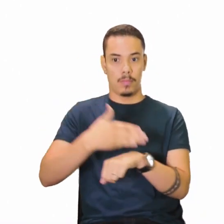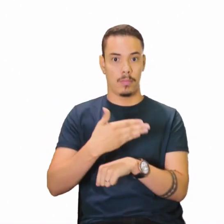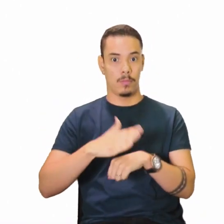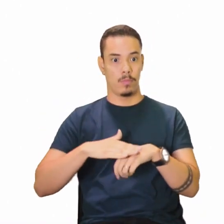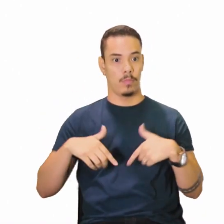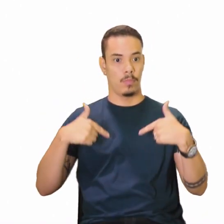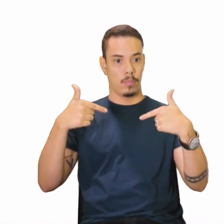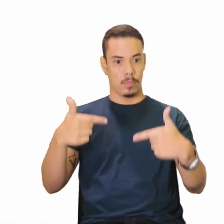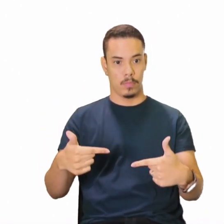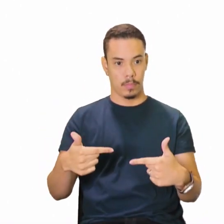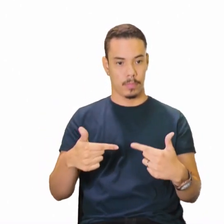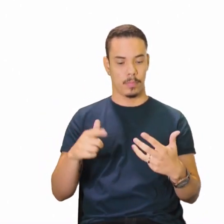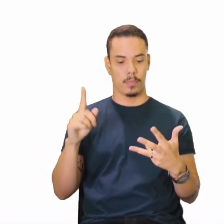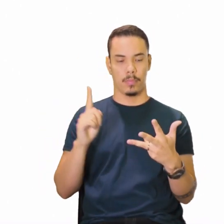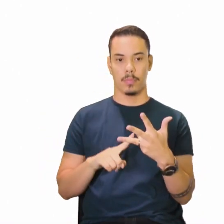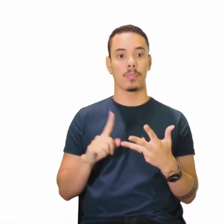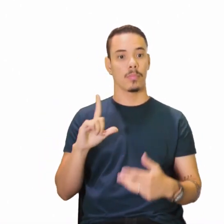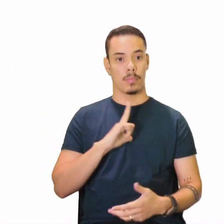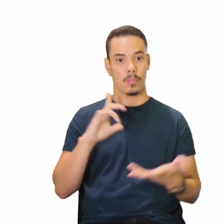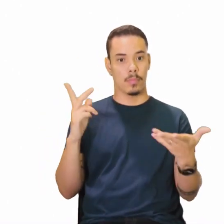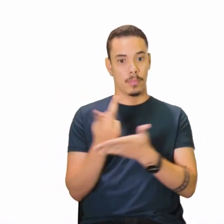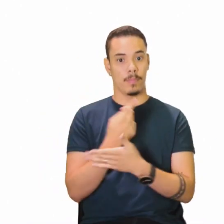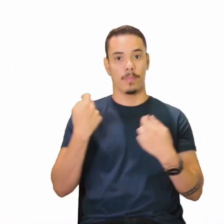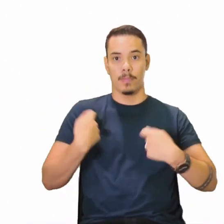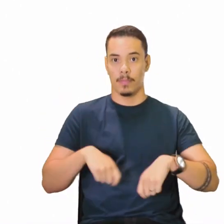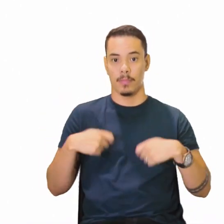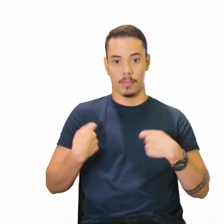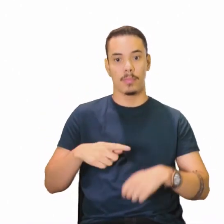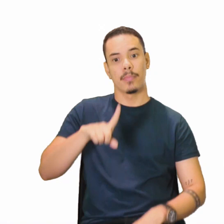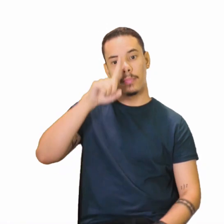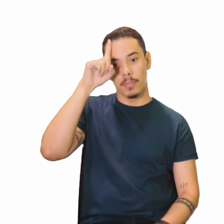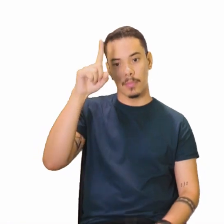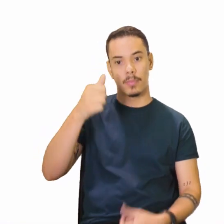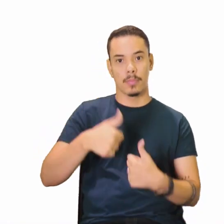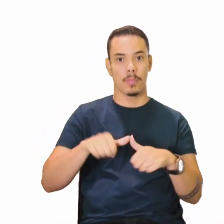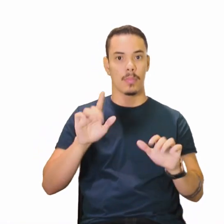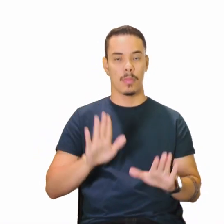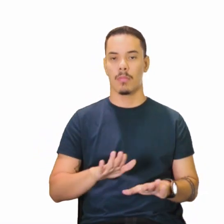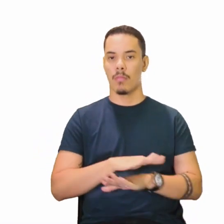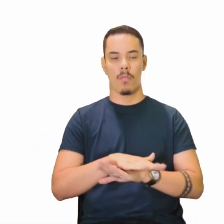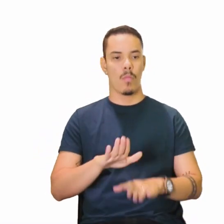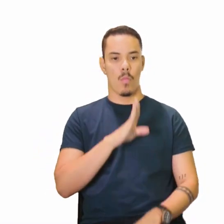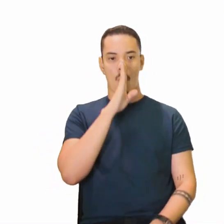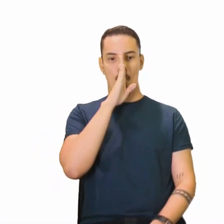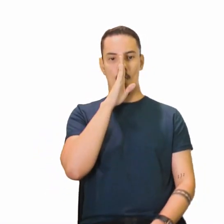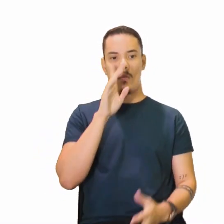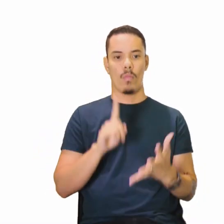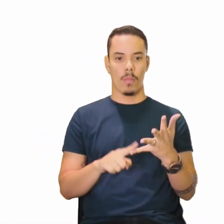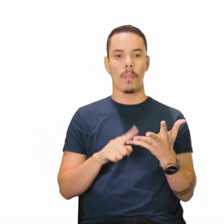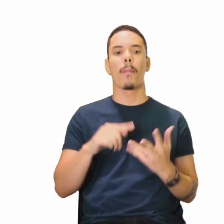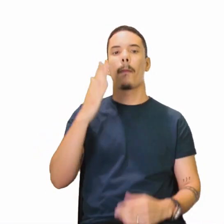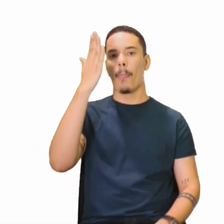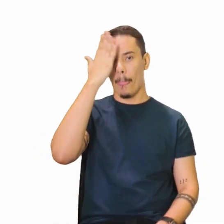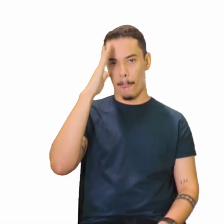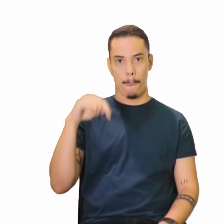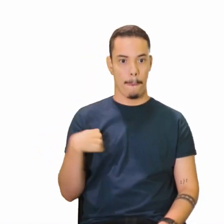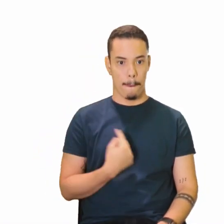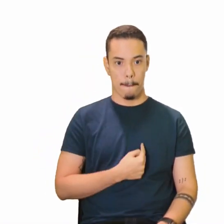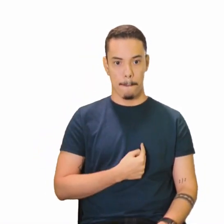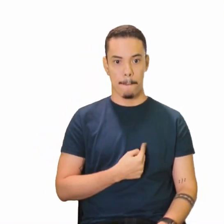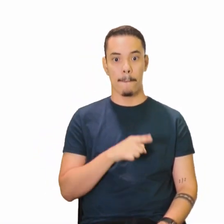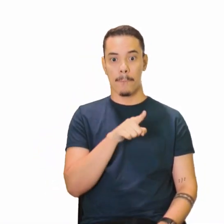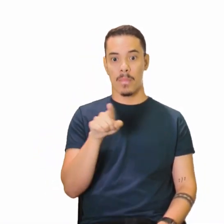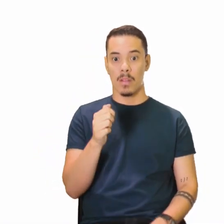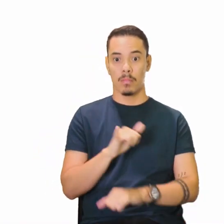foi ativa. D. Havia necessidade de que tais ideias ficassem sepultadas. E sabíamos o que você